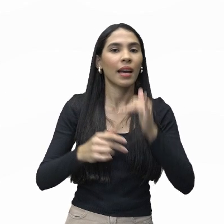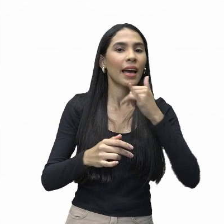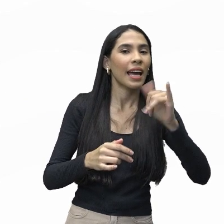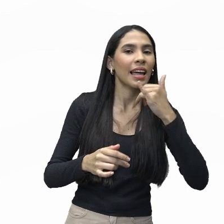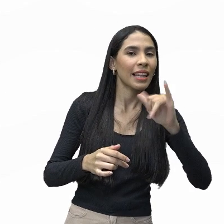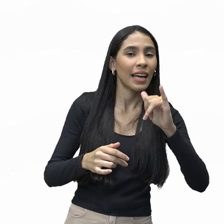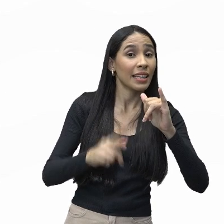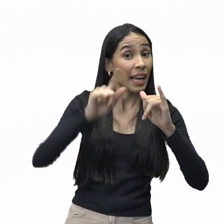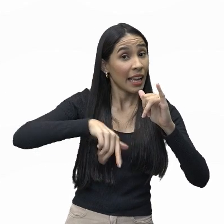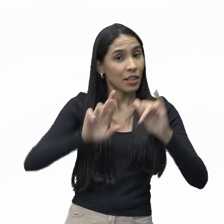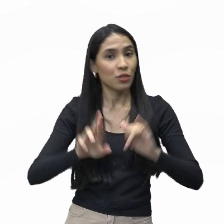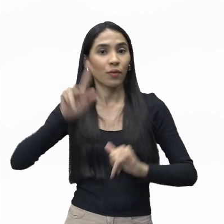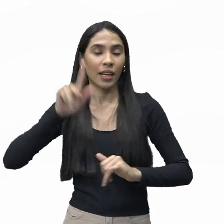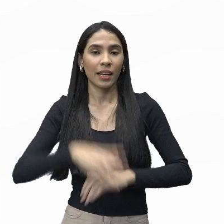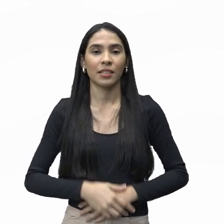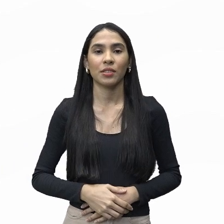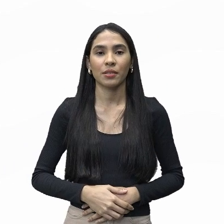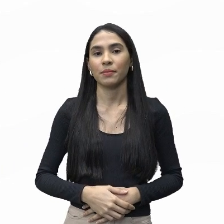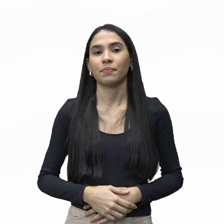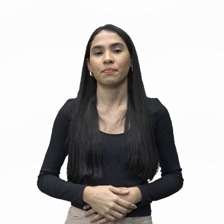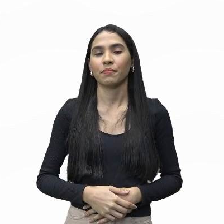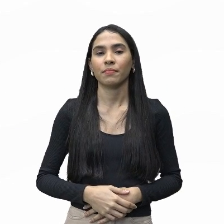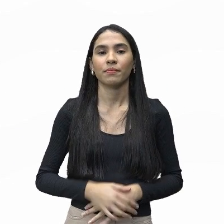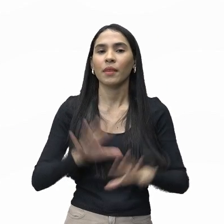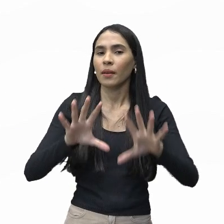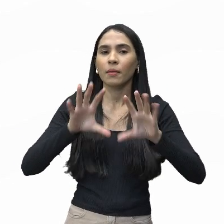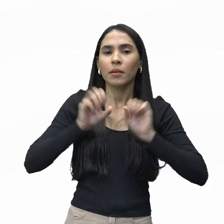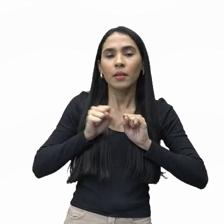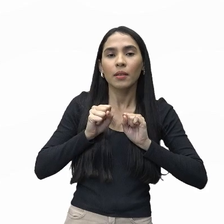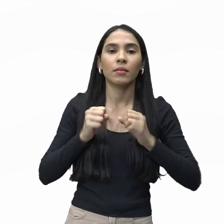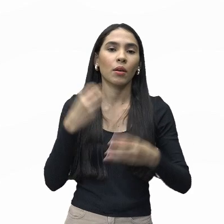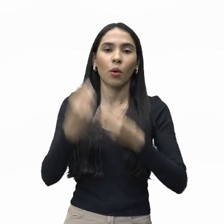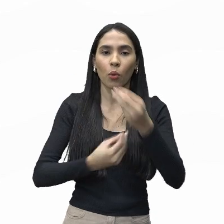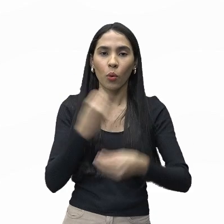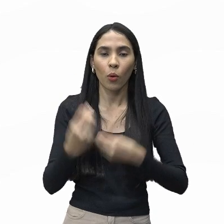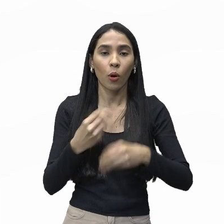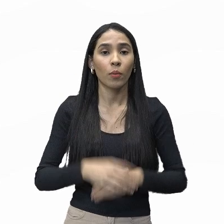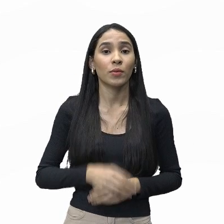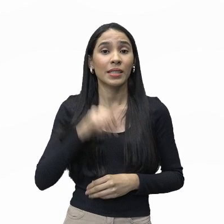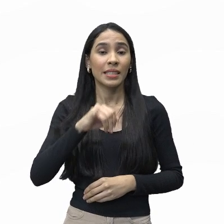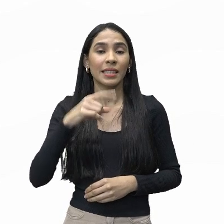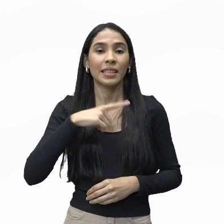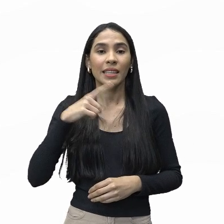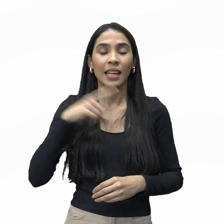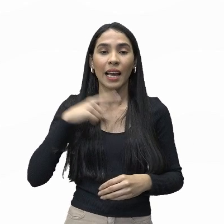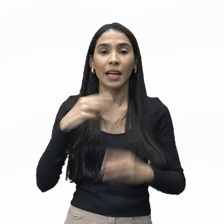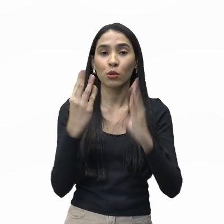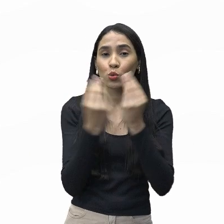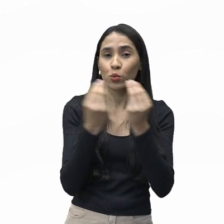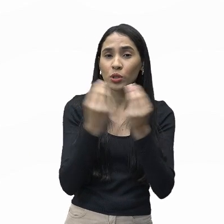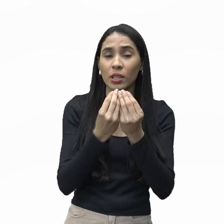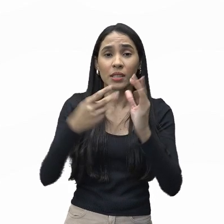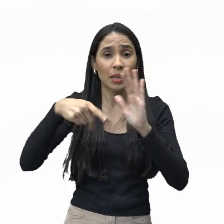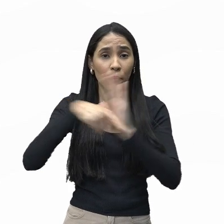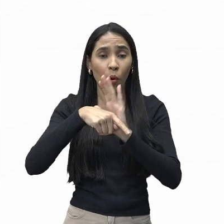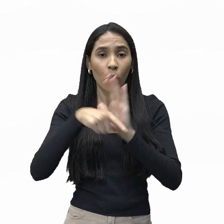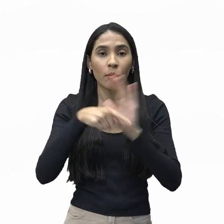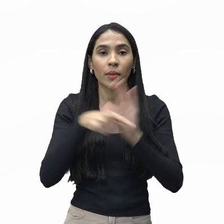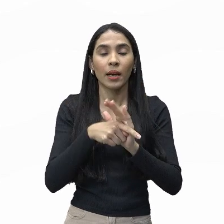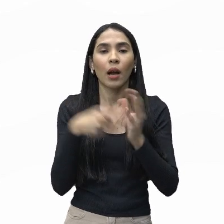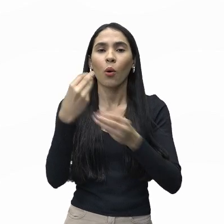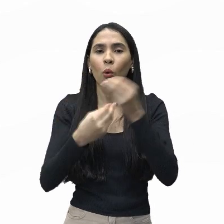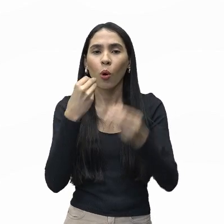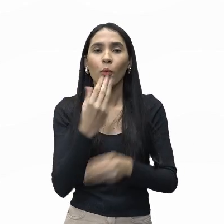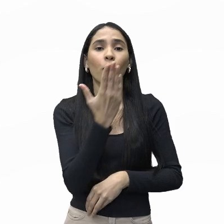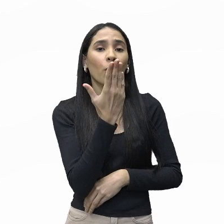energia diferente, a qual só pode ser obtida se tivermos aí matéria-prima que vem da nossa alimentação